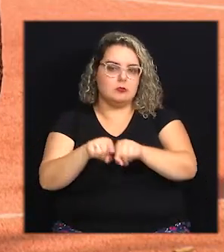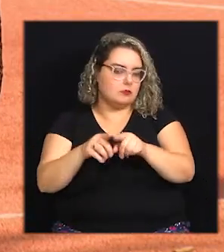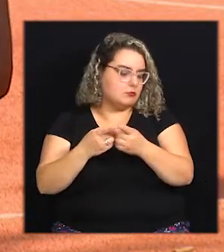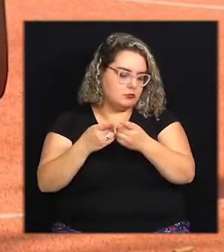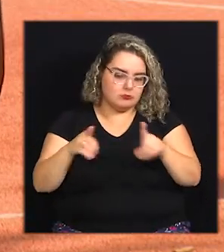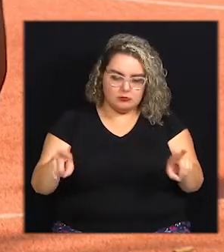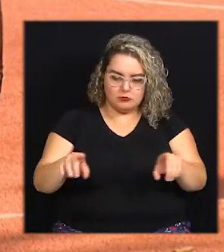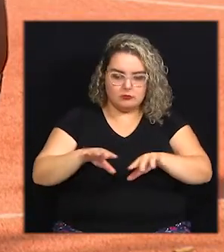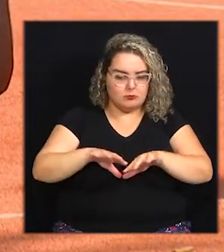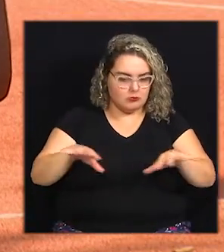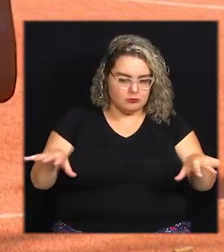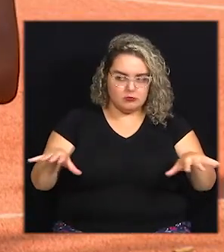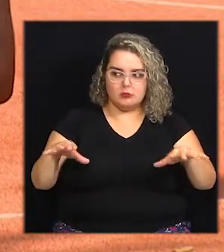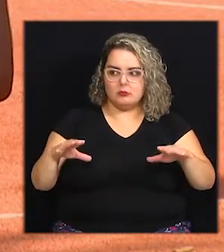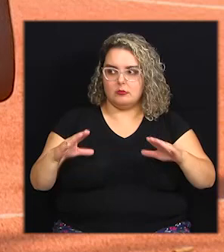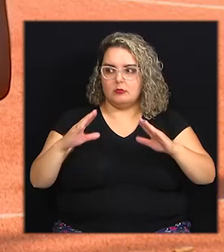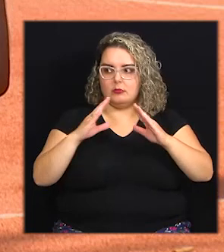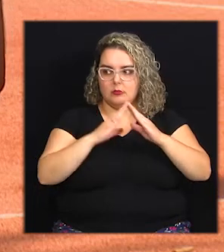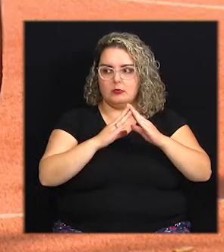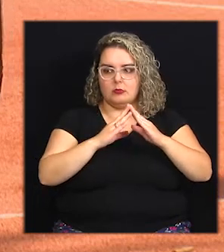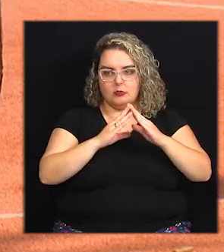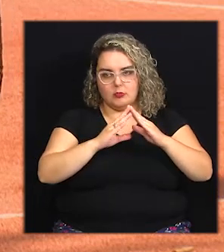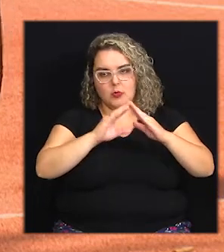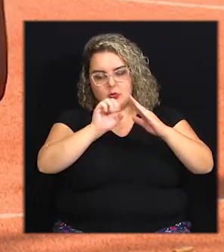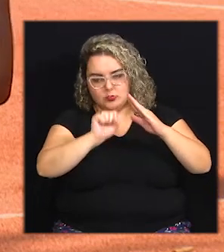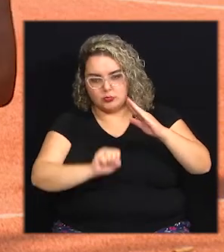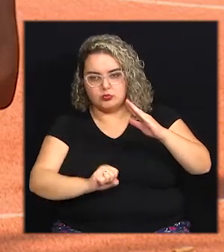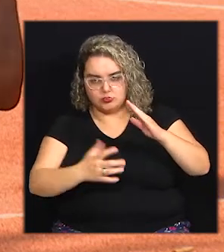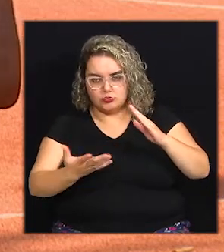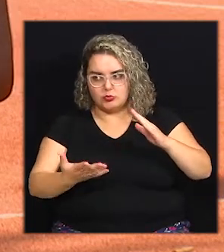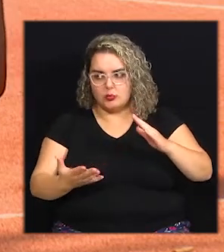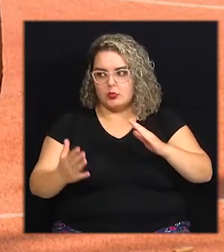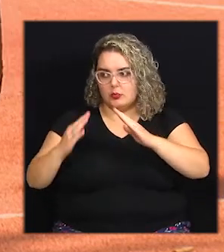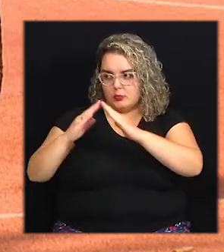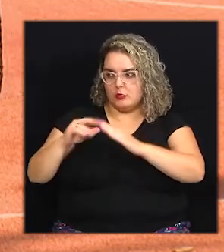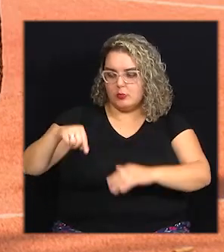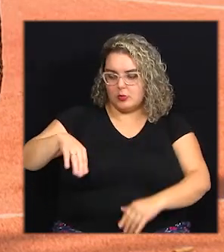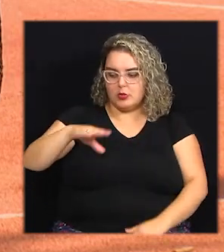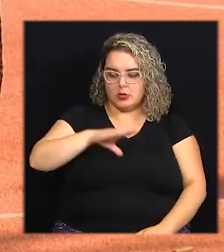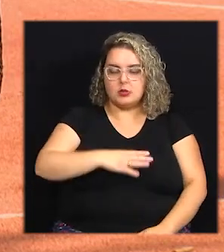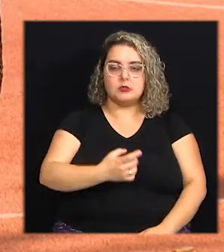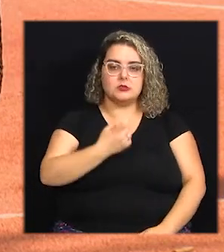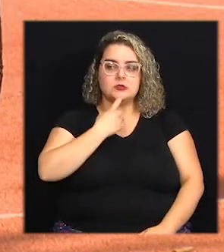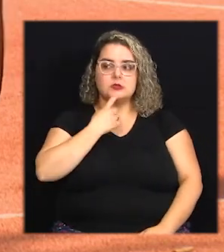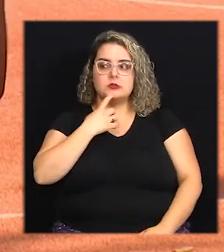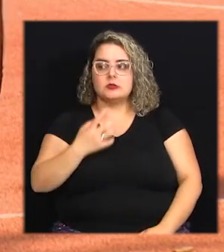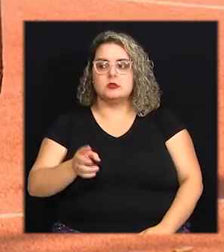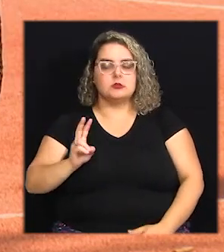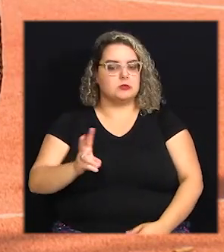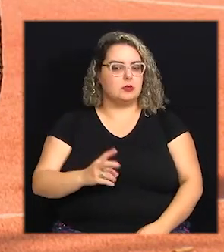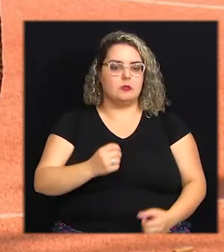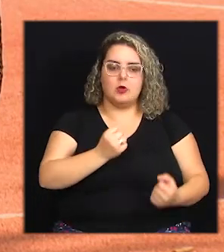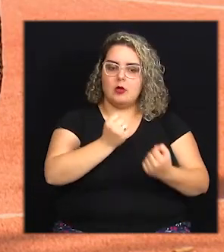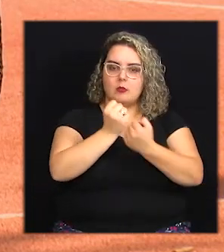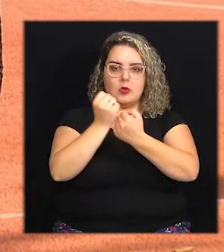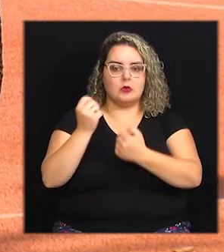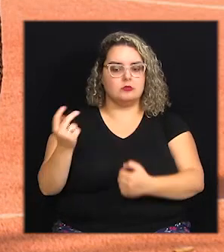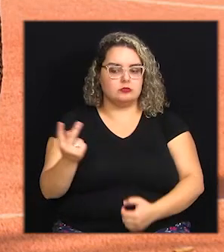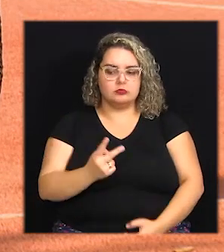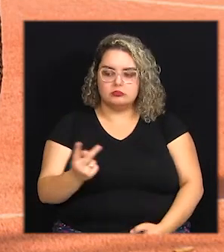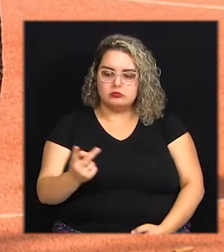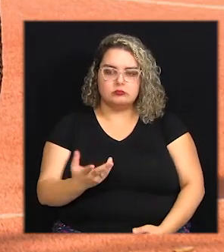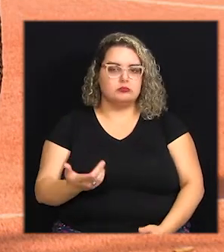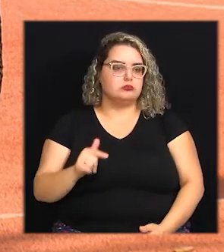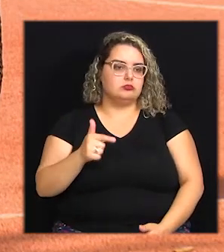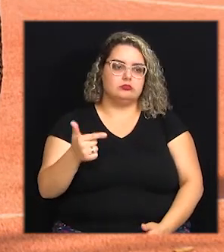eles morando longe, porque meu pai mora no sul. Eu moro com a minha mãe aqui em Campinas, sempre tive muito apoio deles, não